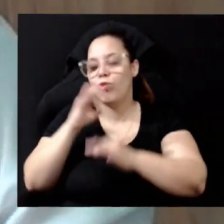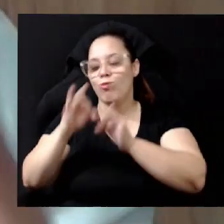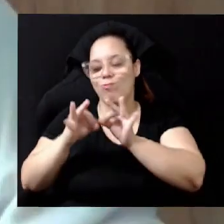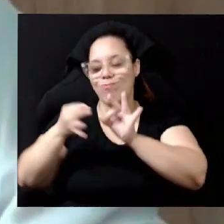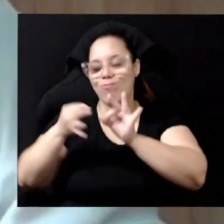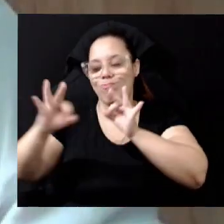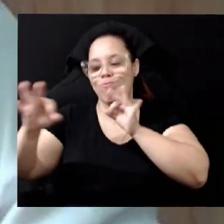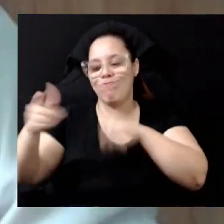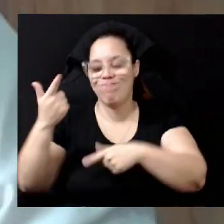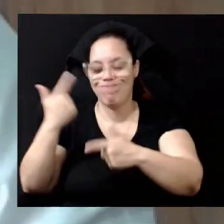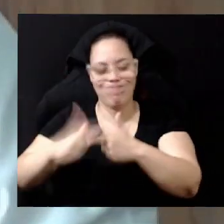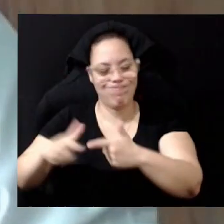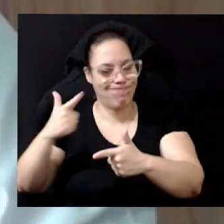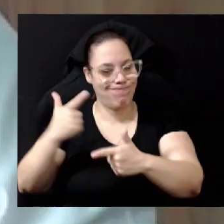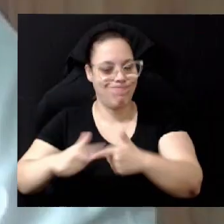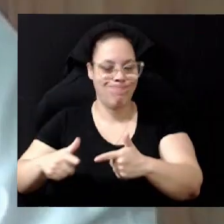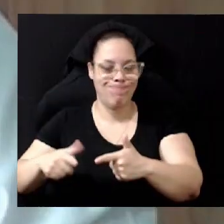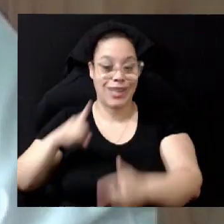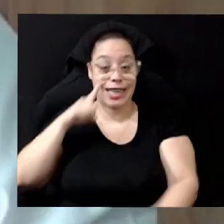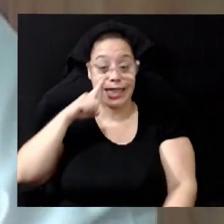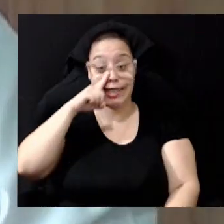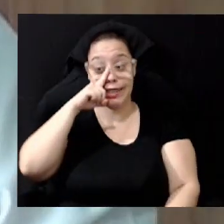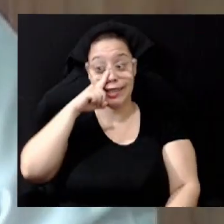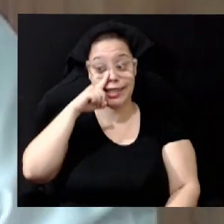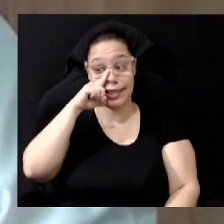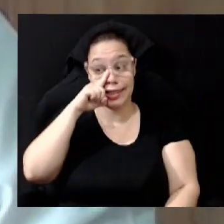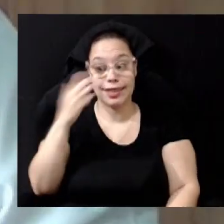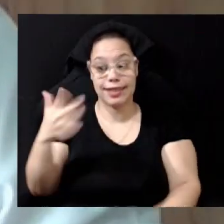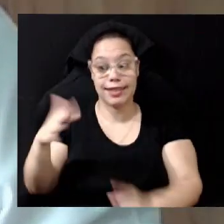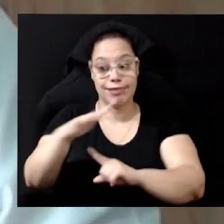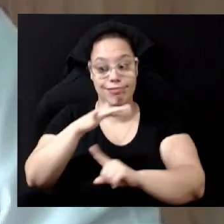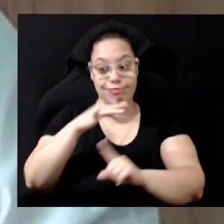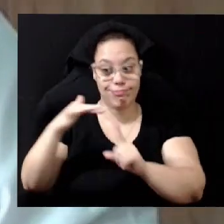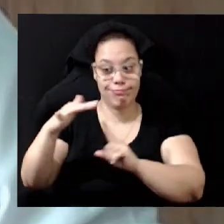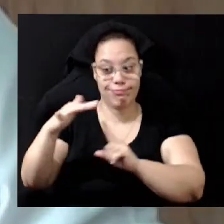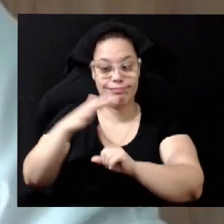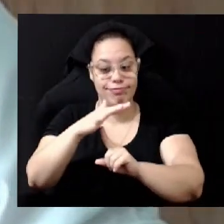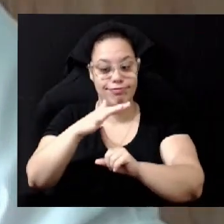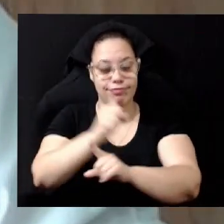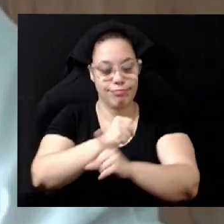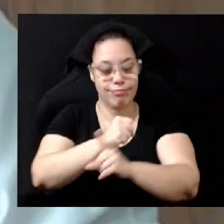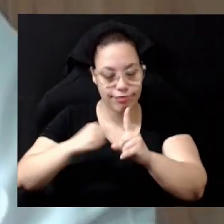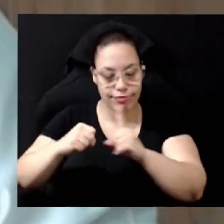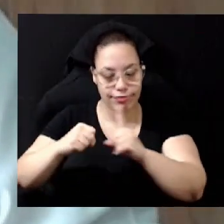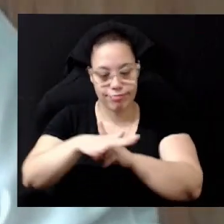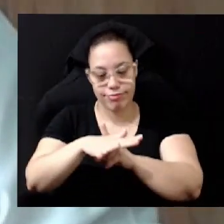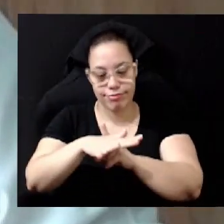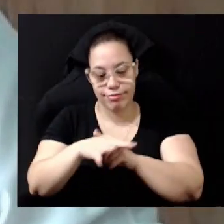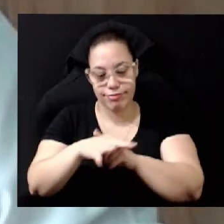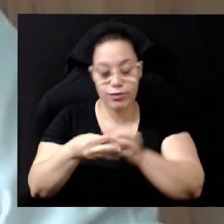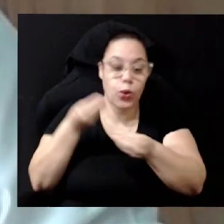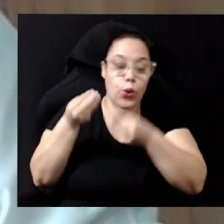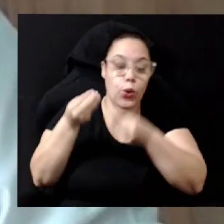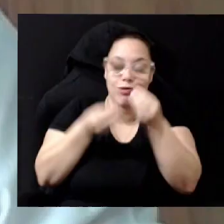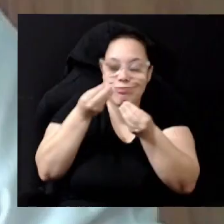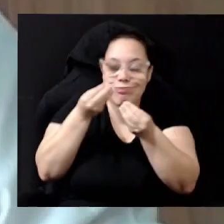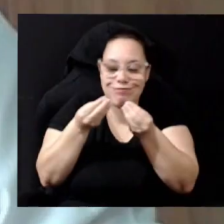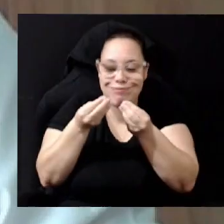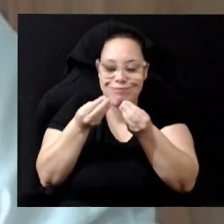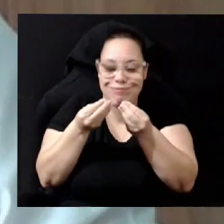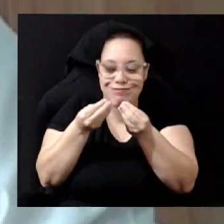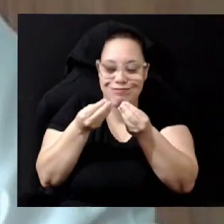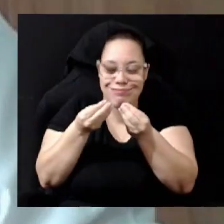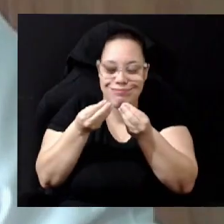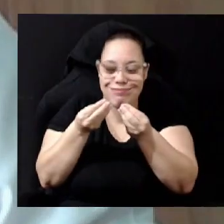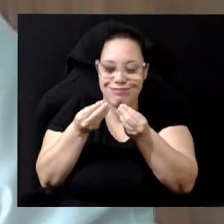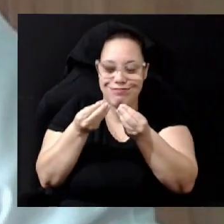gerando consequências tão nocivas para o nosso ambiente, para a nossa sociedade, né? E então